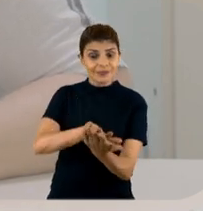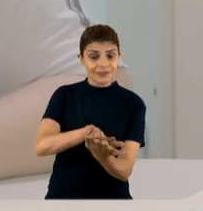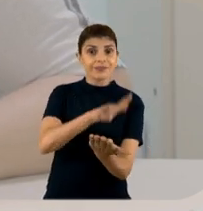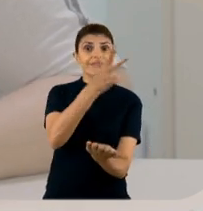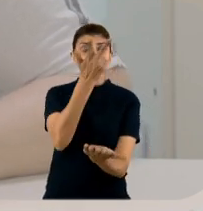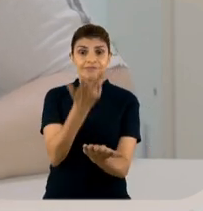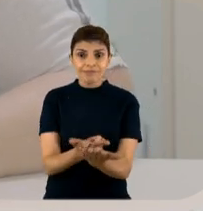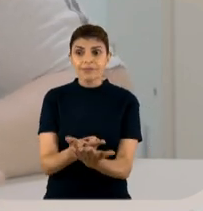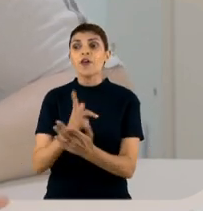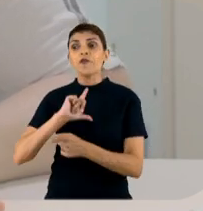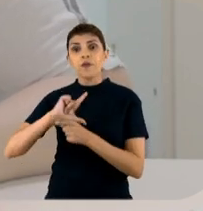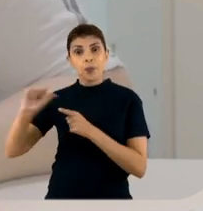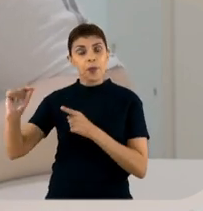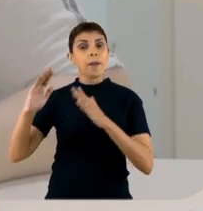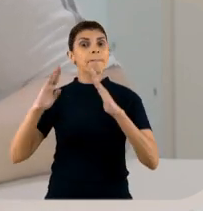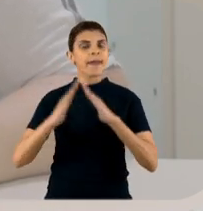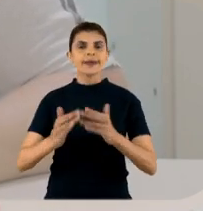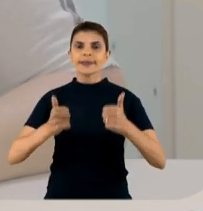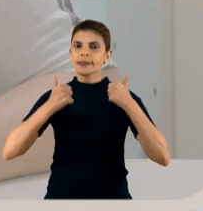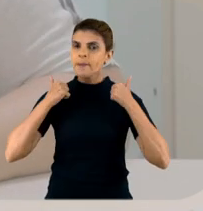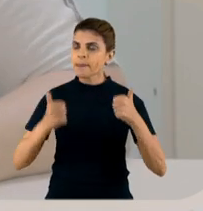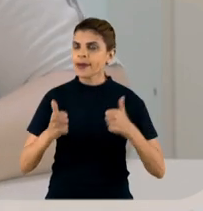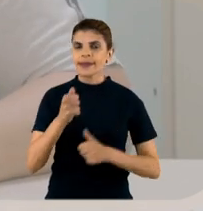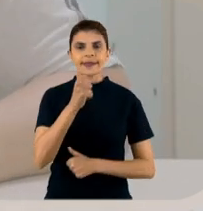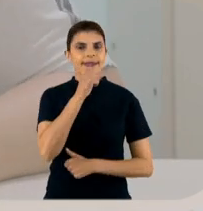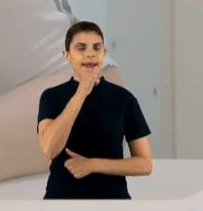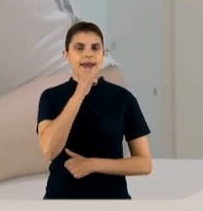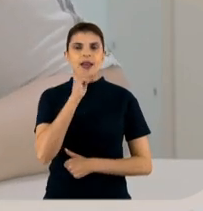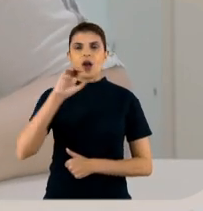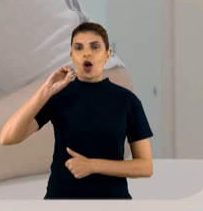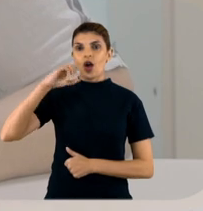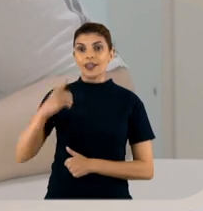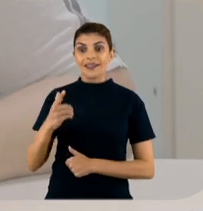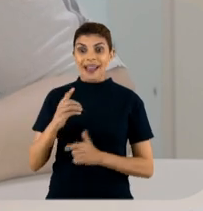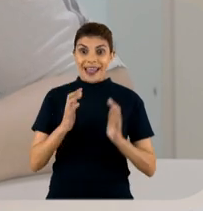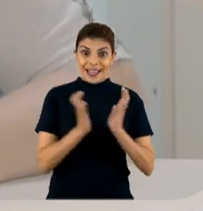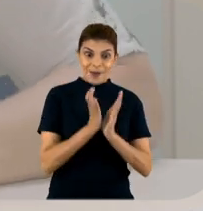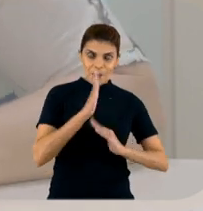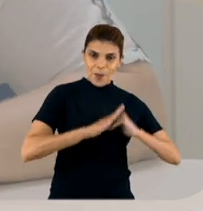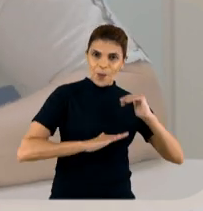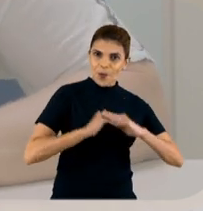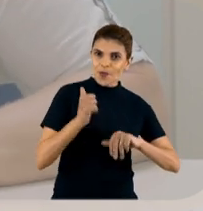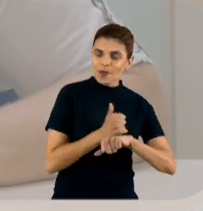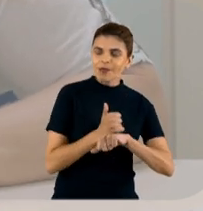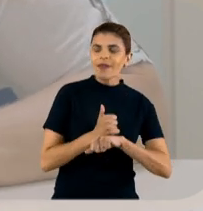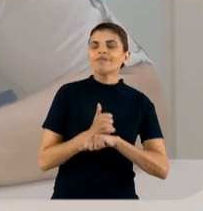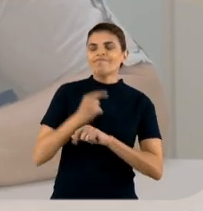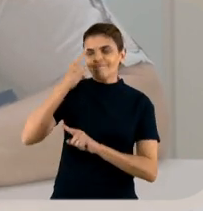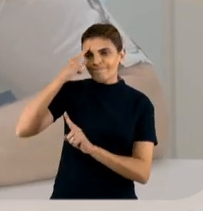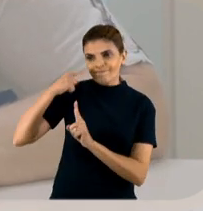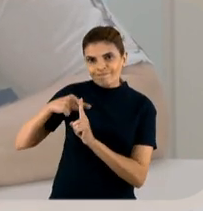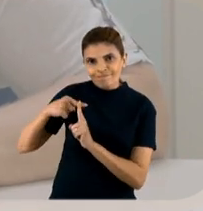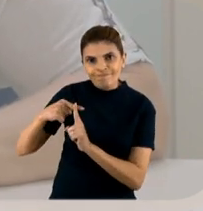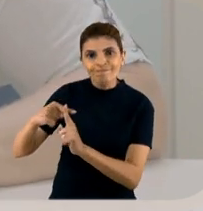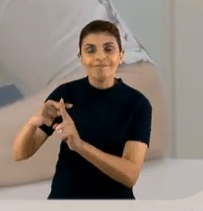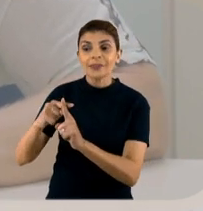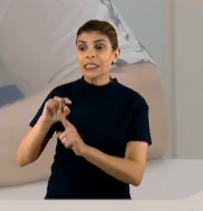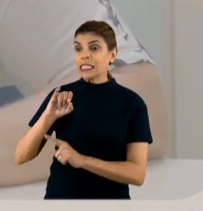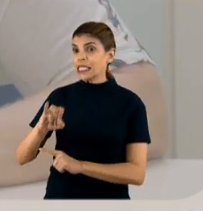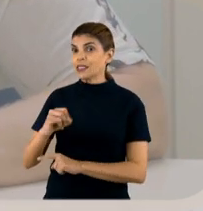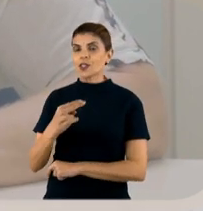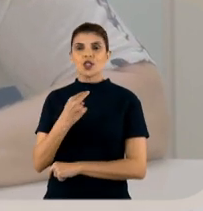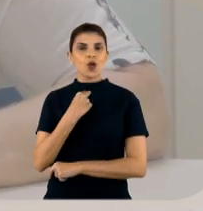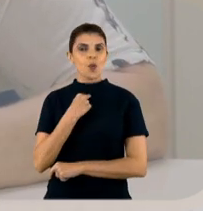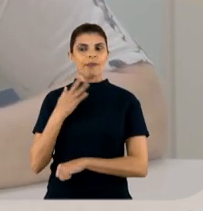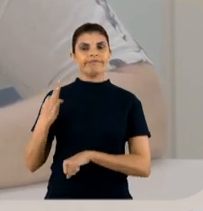casa bem sem oxigênio Então isso é muito animador até pra equipe e a gente tem que ir nessa essa linha o